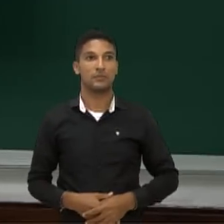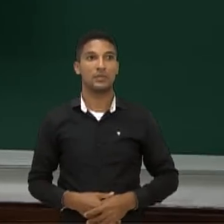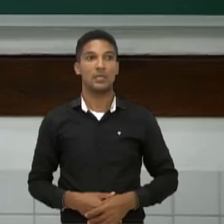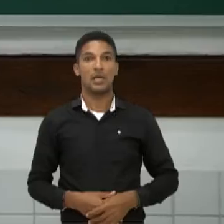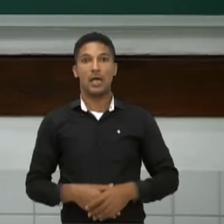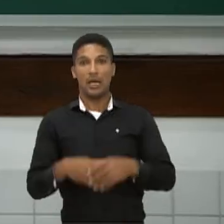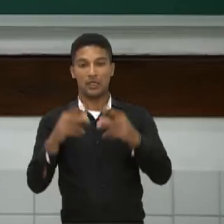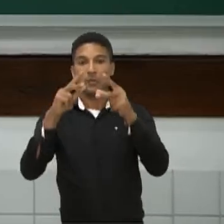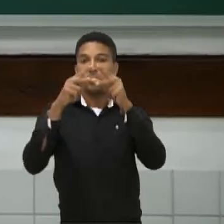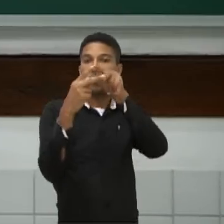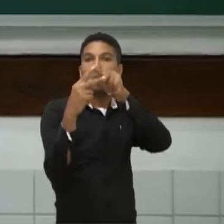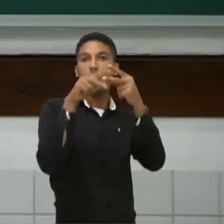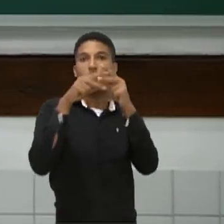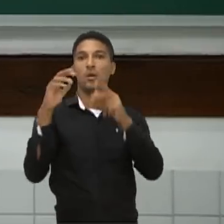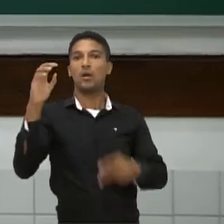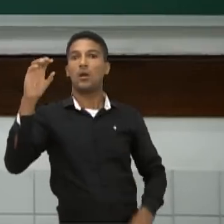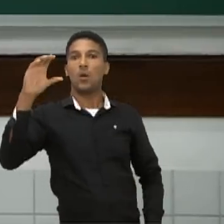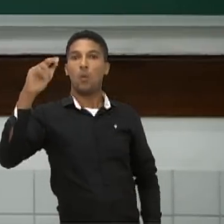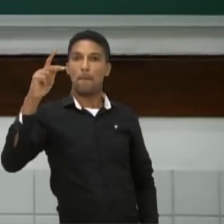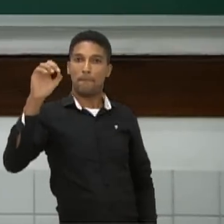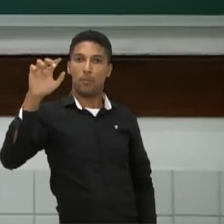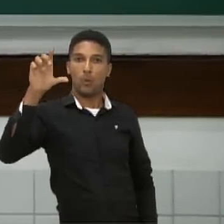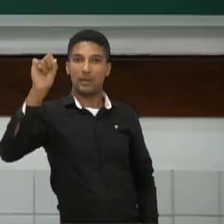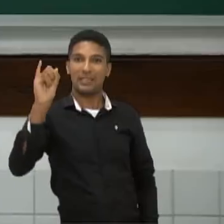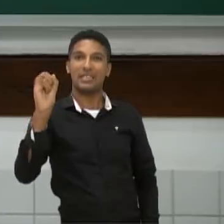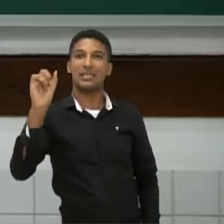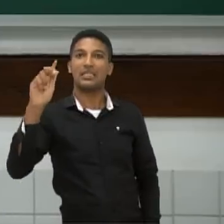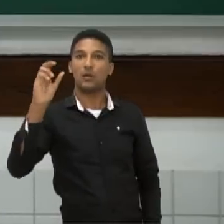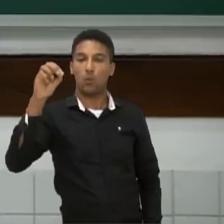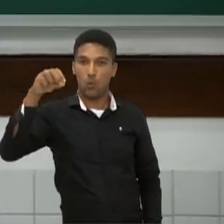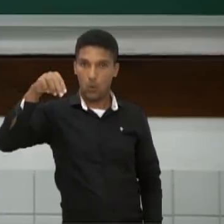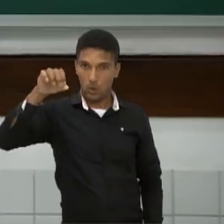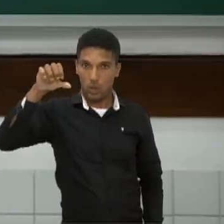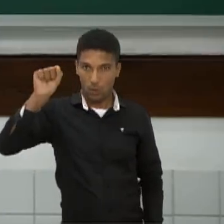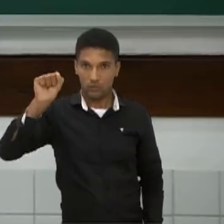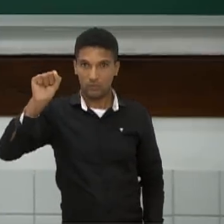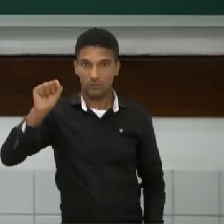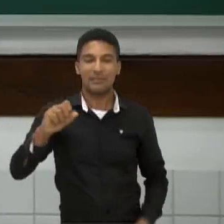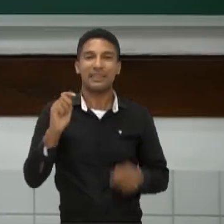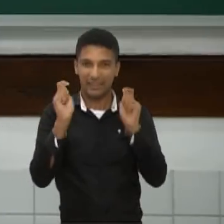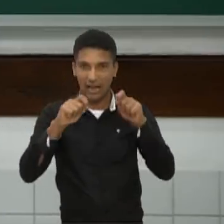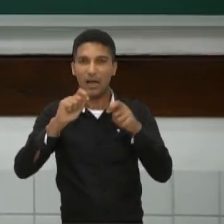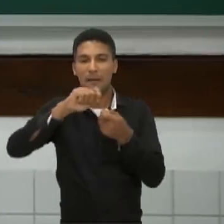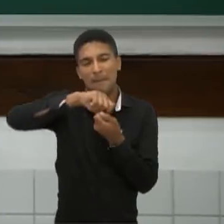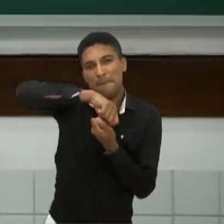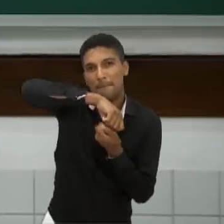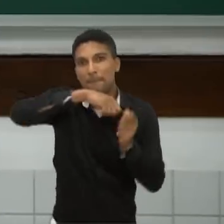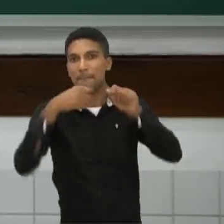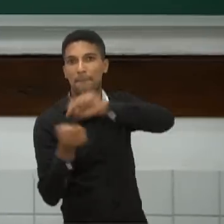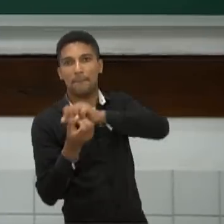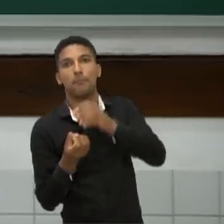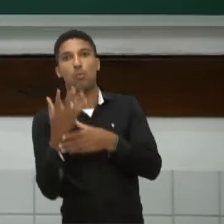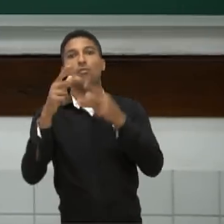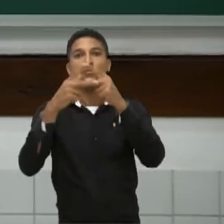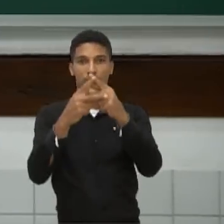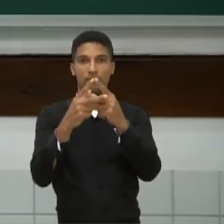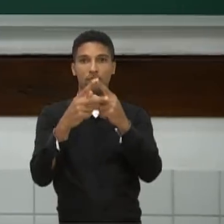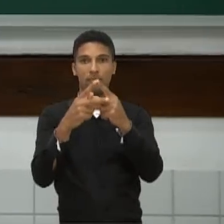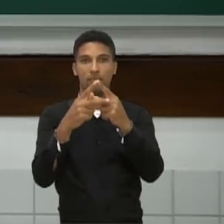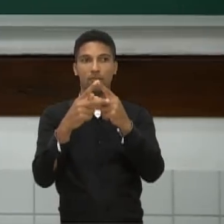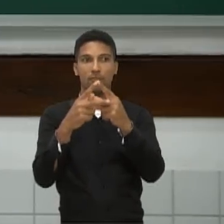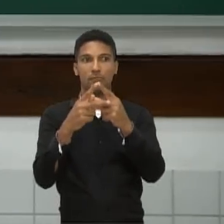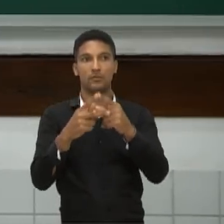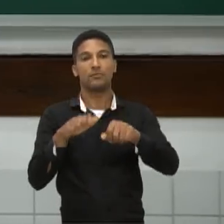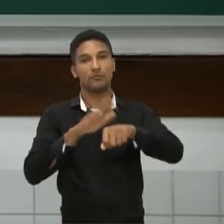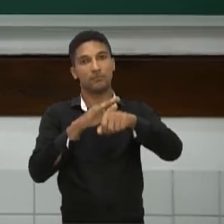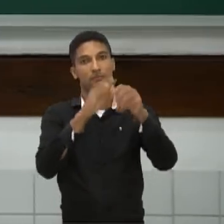casa, reflitam, anotem essas informações no caderno, que é importante, tá bom? Vou dar esse tempinho aí. E